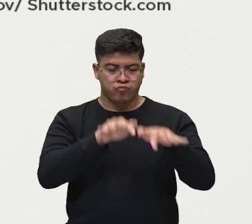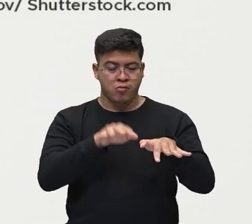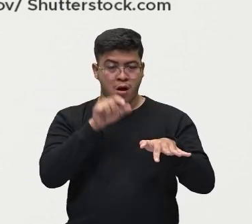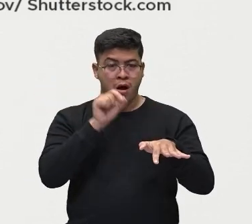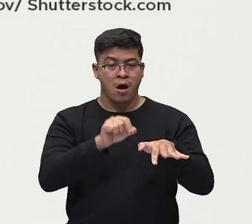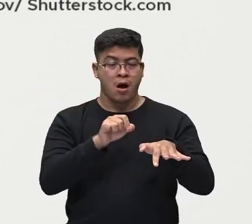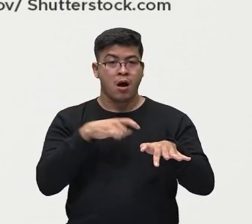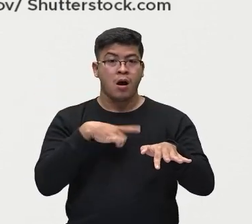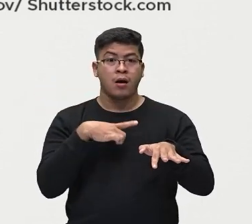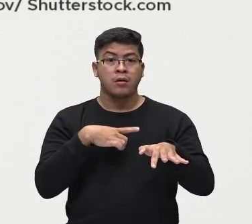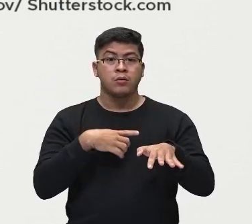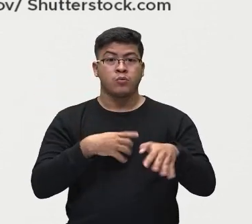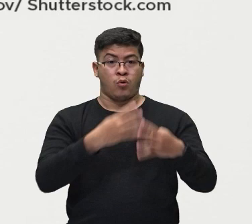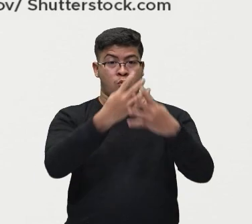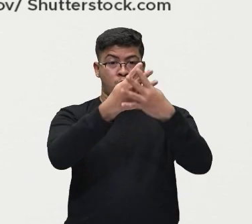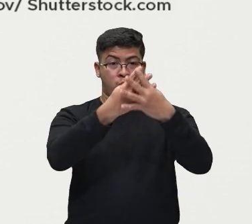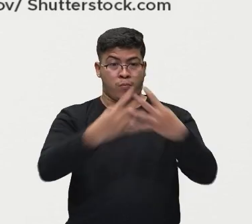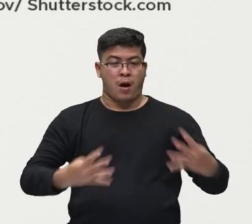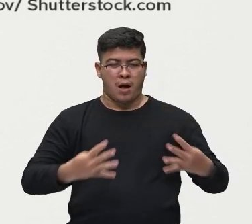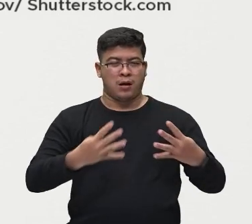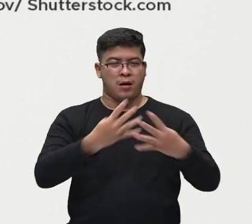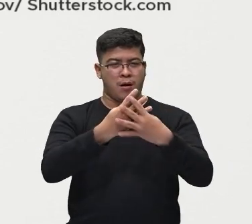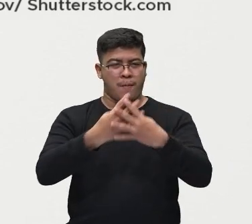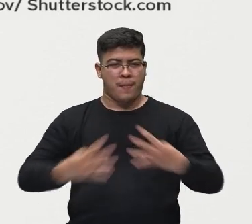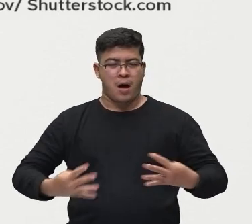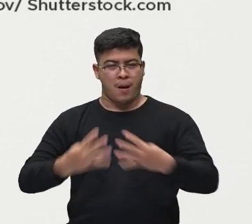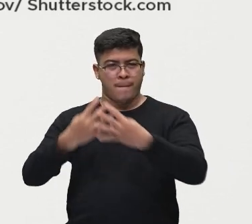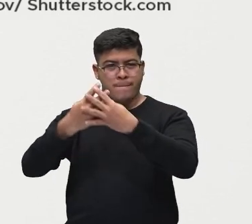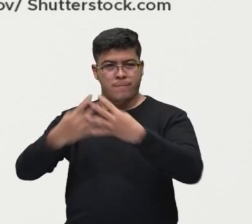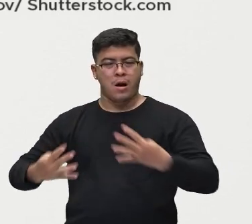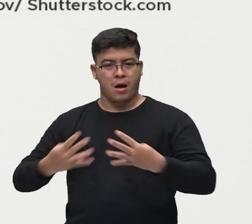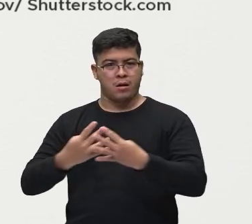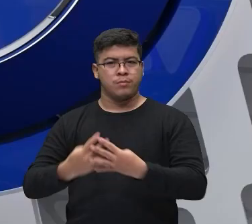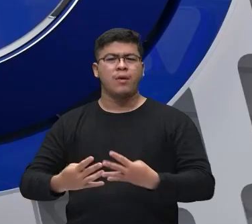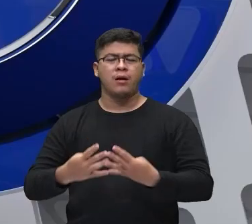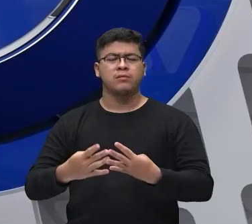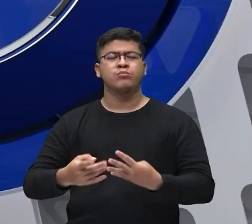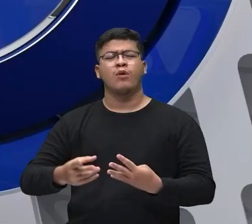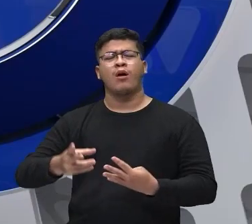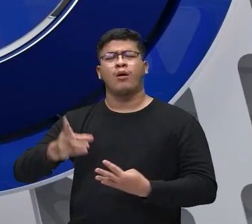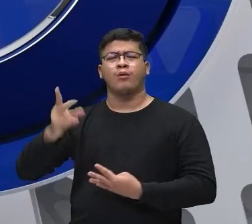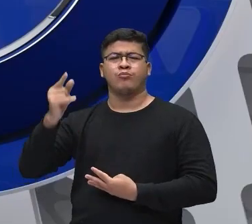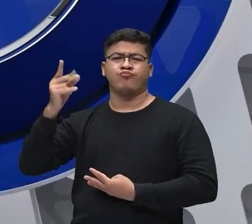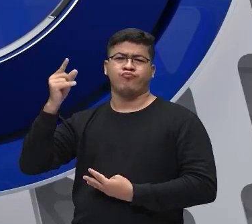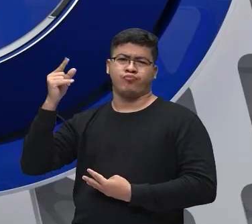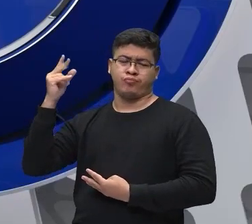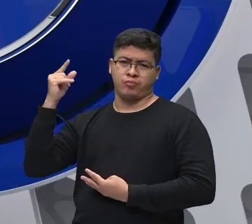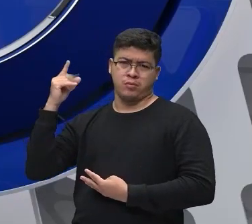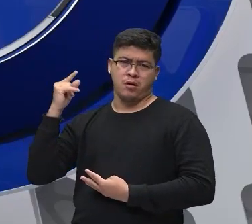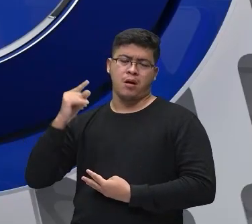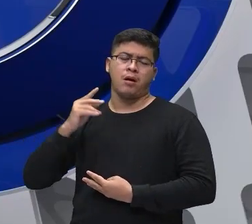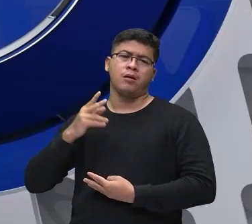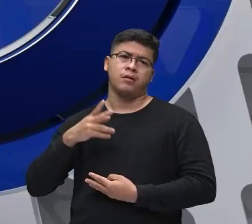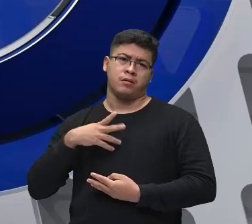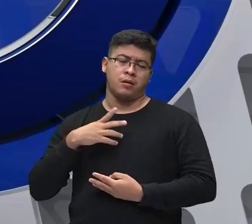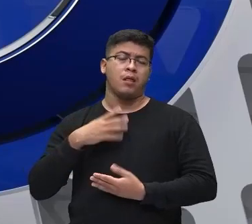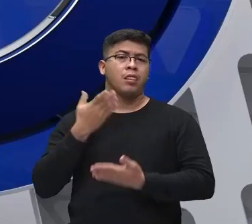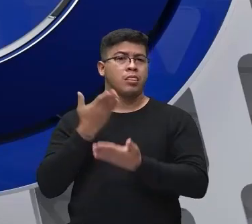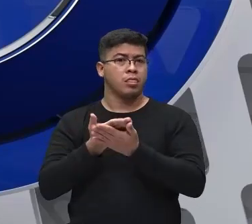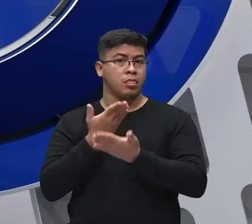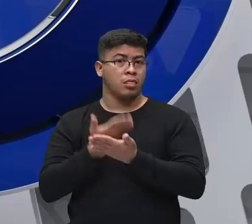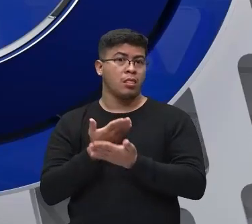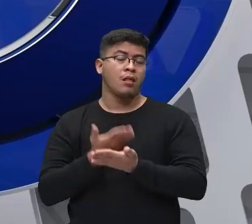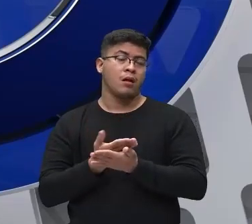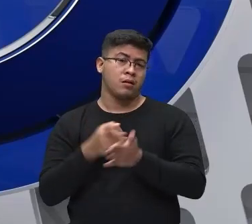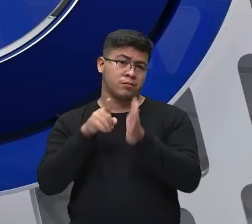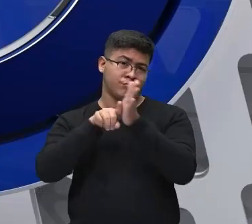estarem amassadas. Os ferros de passar, eles são bem antigos, né? Você tem estudos, né, já tem